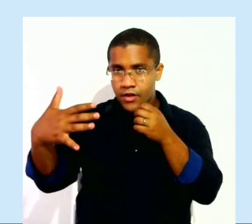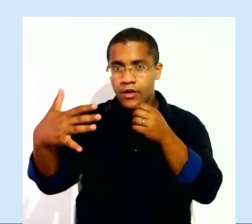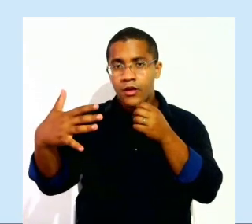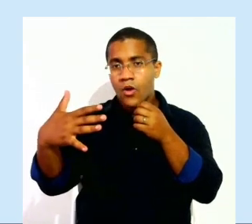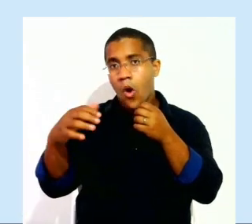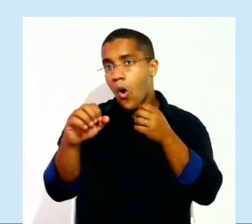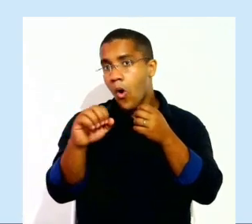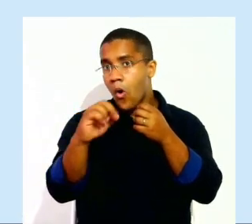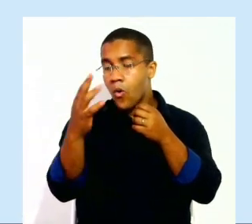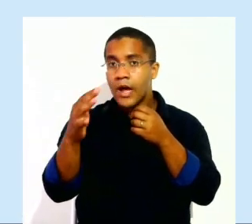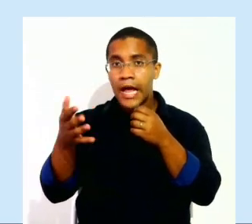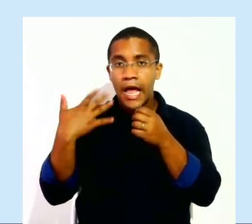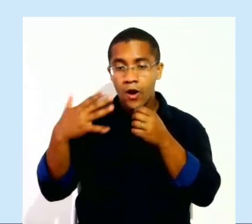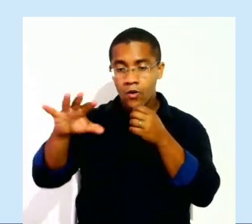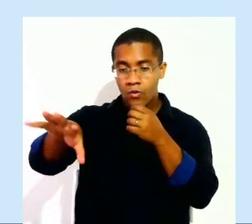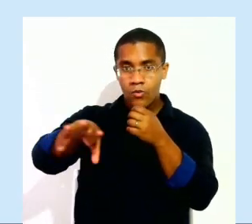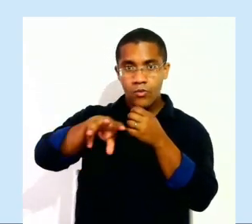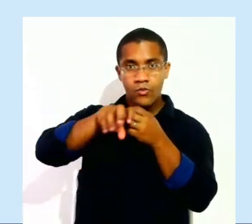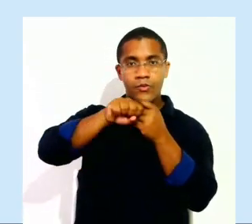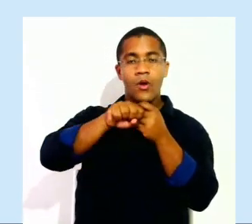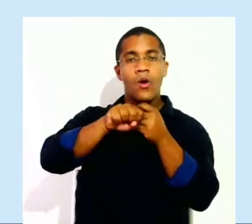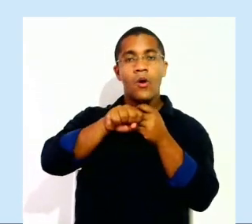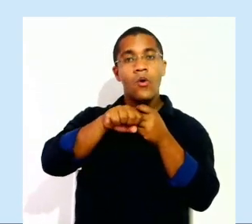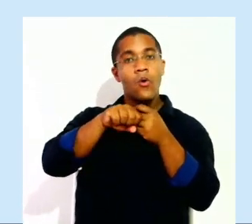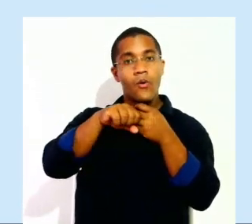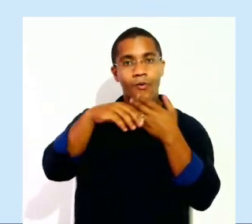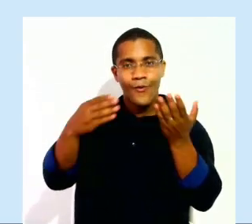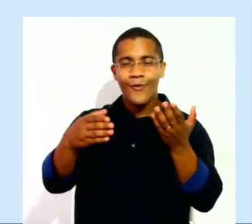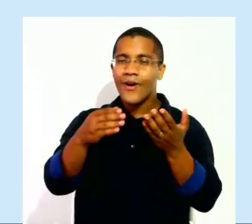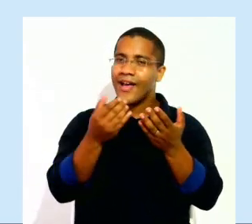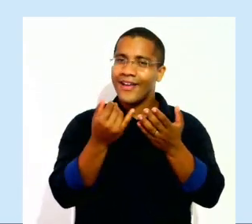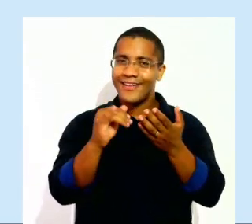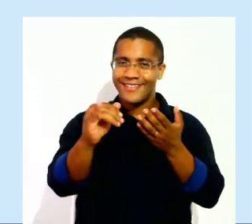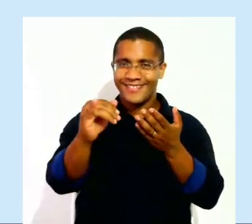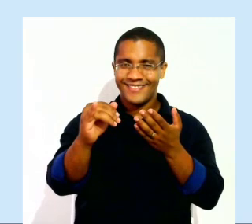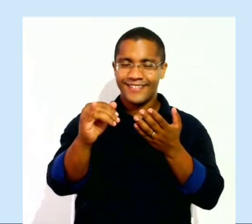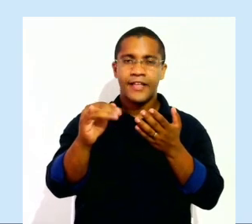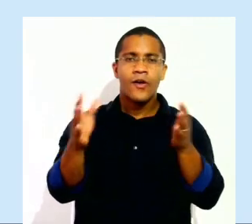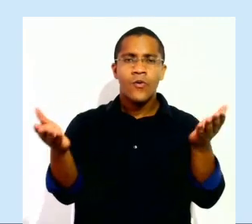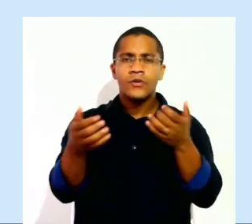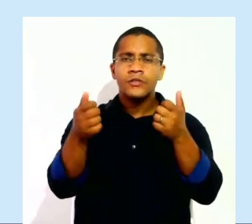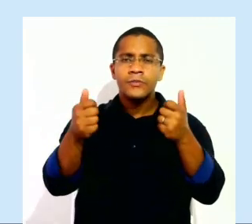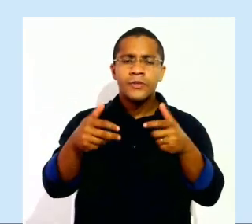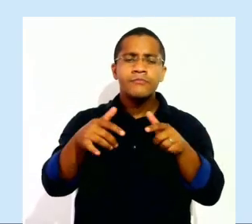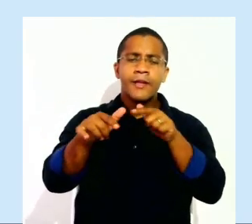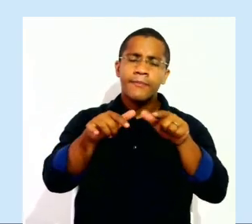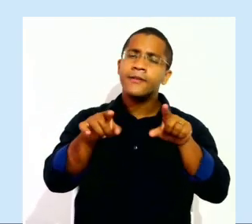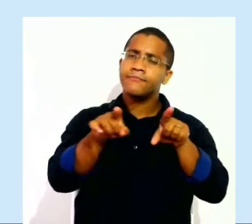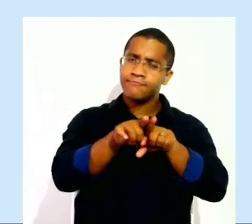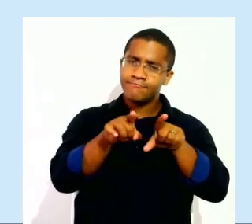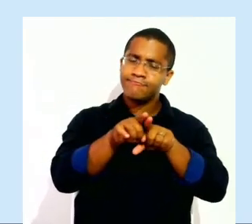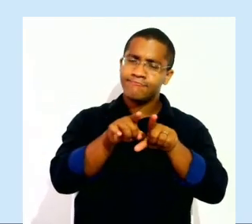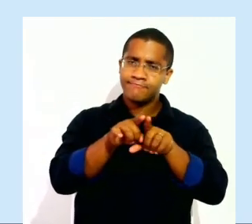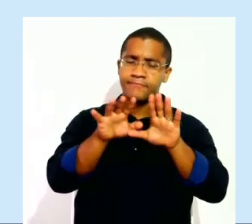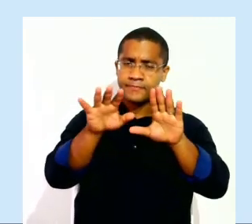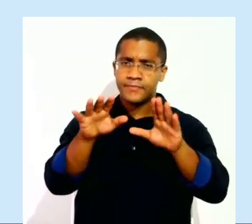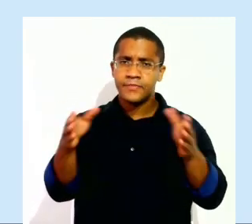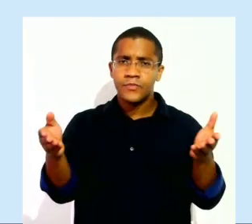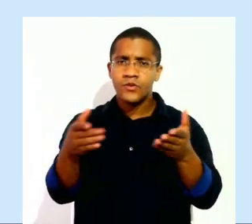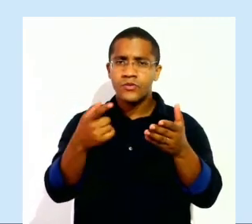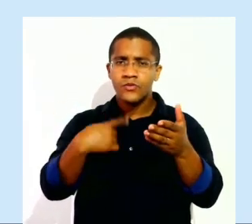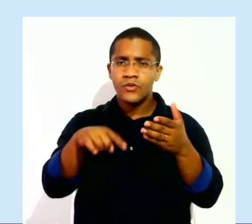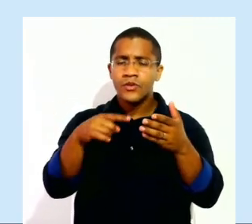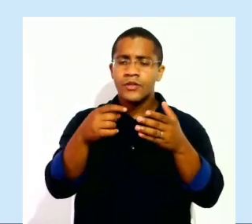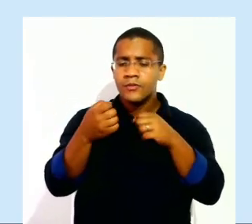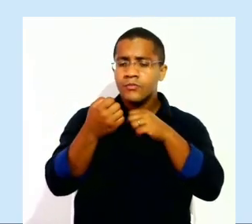eletricidade. Vou falar também sobre atividades mecânicas e a realização de trabalho. Para se falar sobre os condutores de calor,